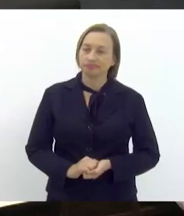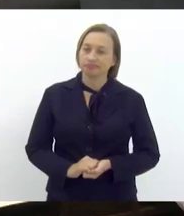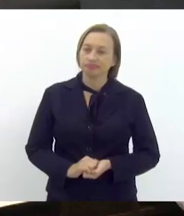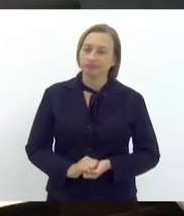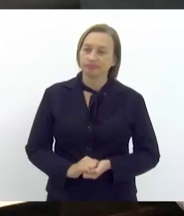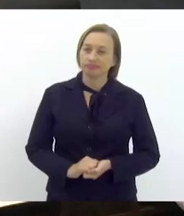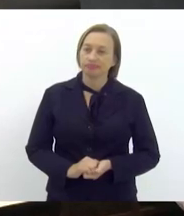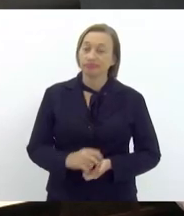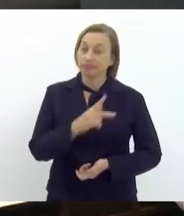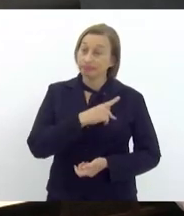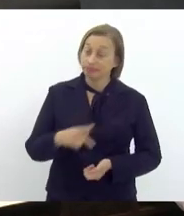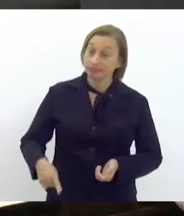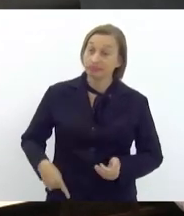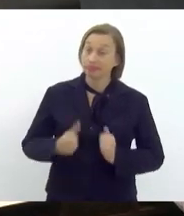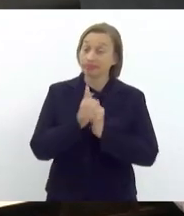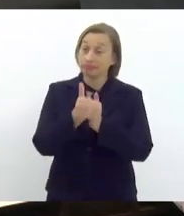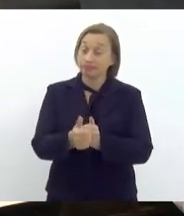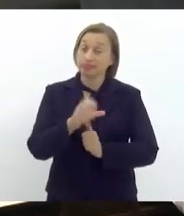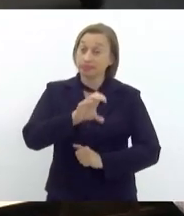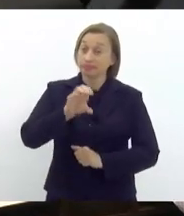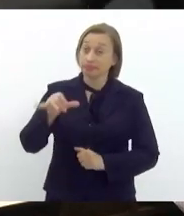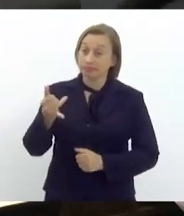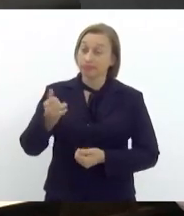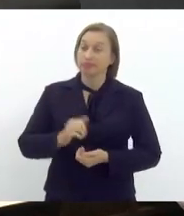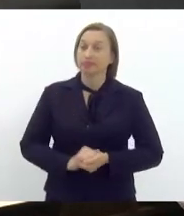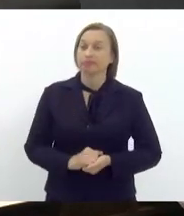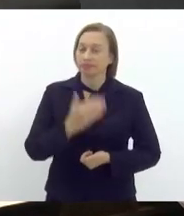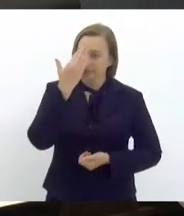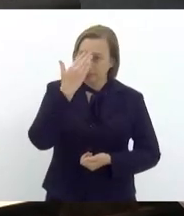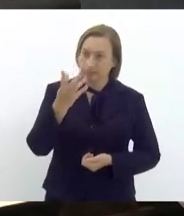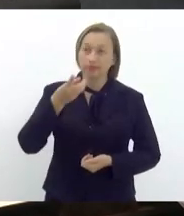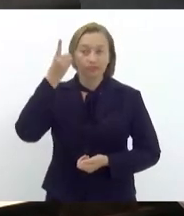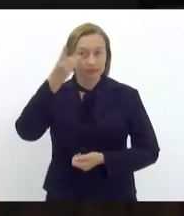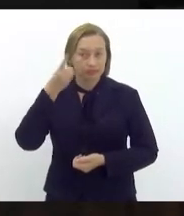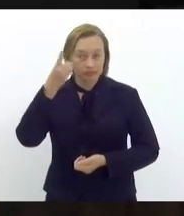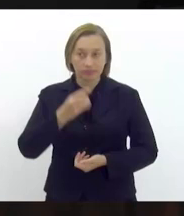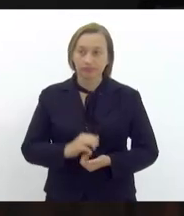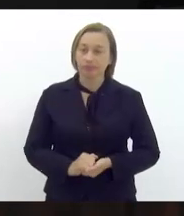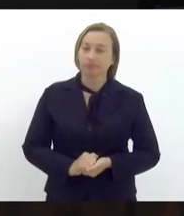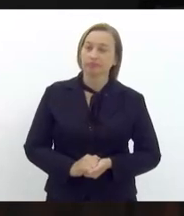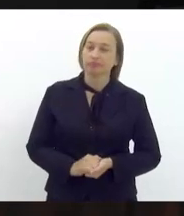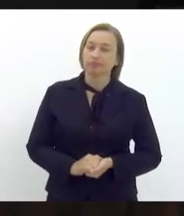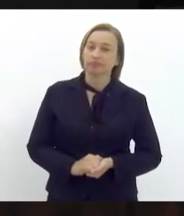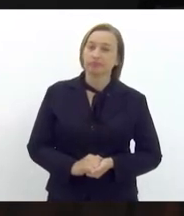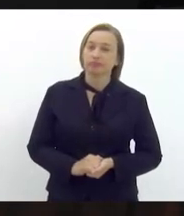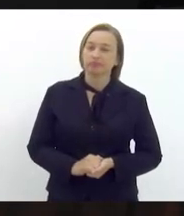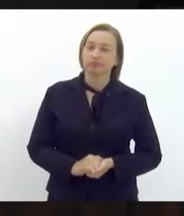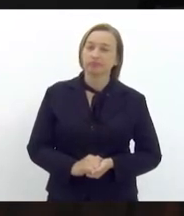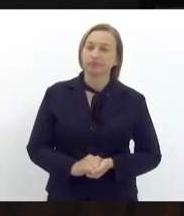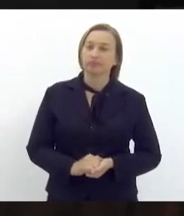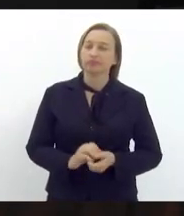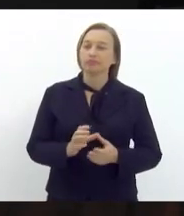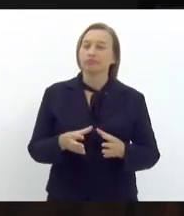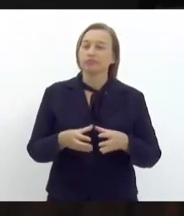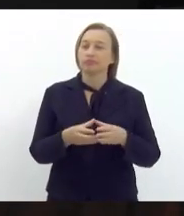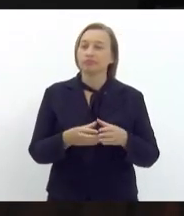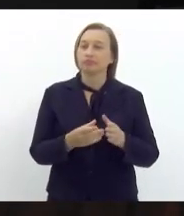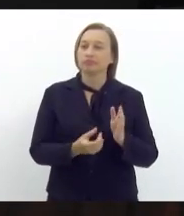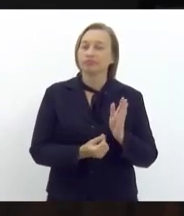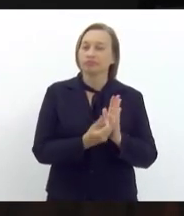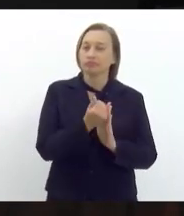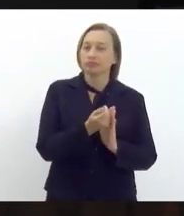presidente acompanha parecer da CCJ muito obrigado deputado para emitir parecer pela comissão de orçamento finanças e